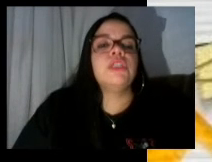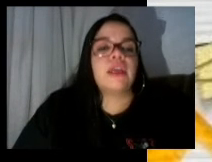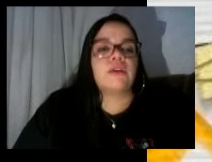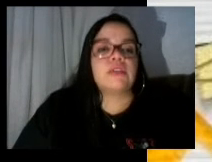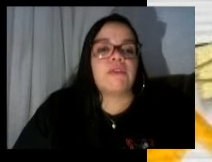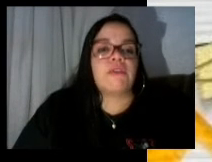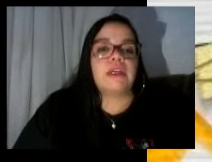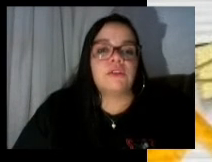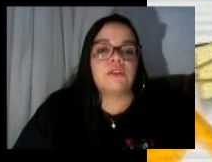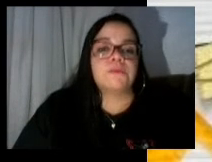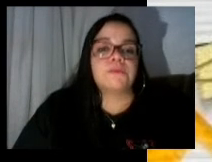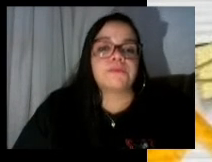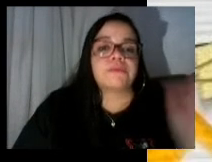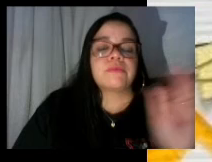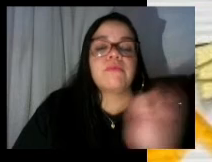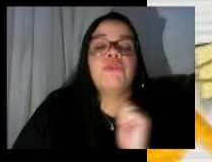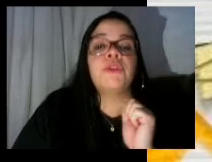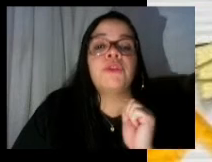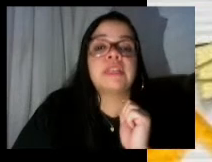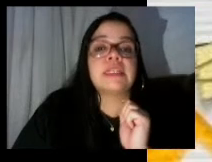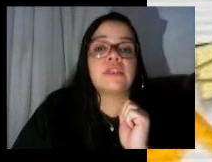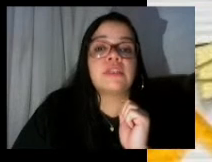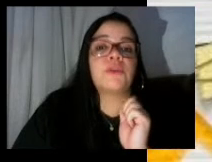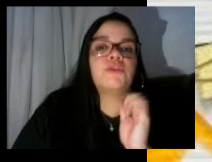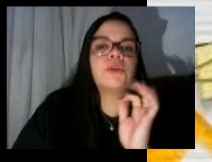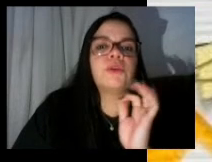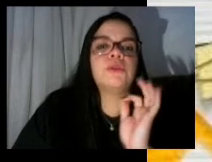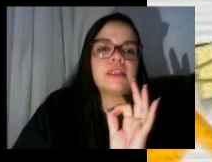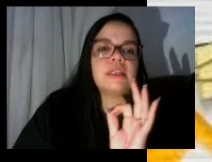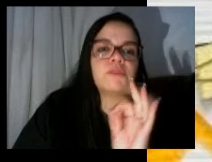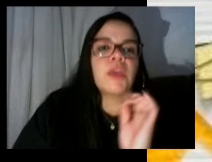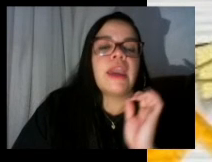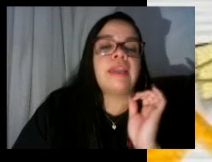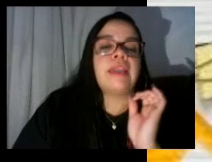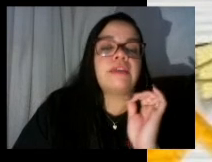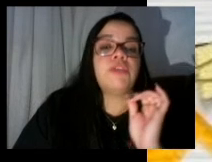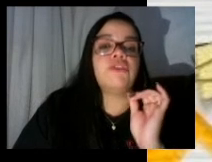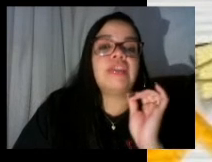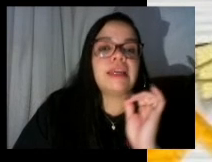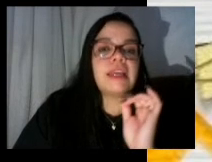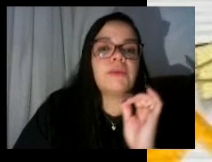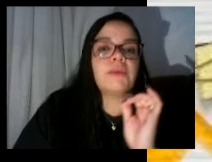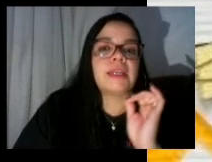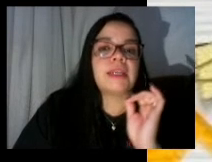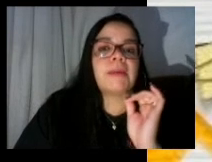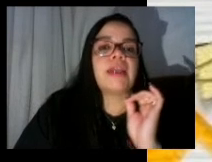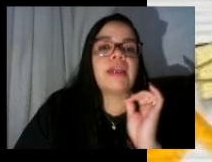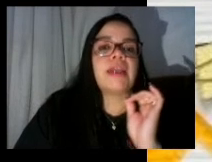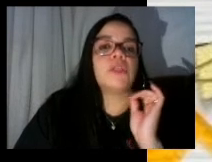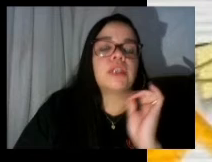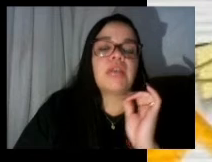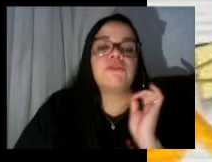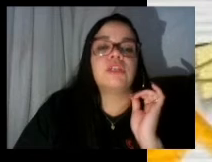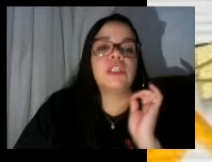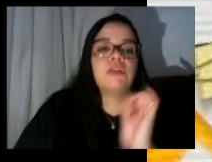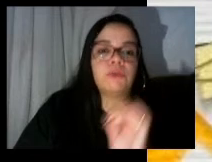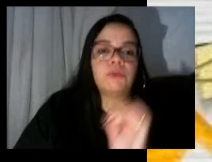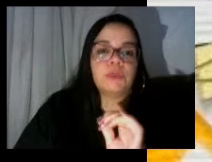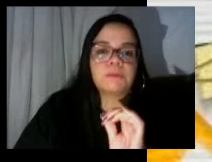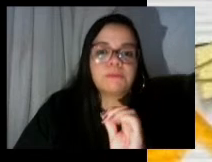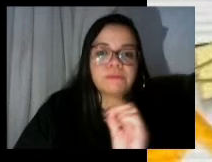Os negros africanos foram trazidos pelos portugueses em navios negreiros para trabalharem como escravos